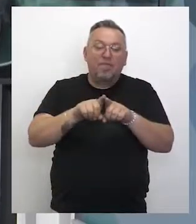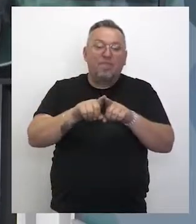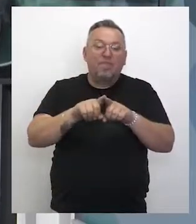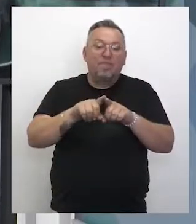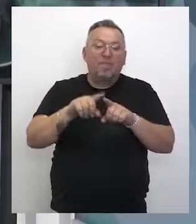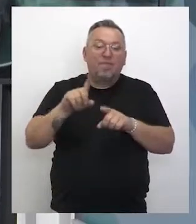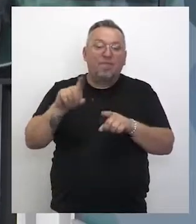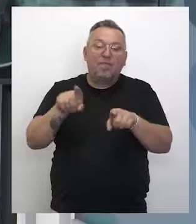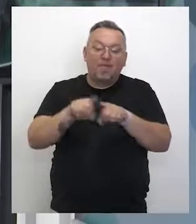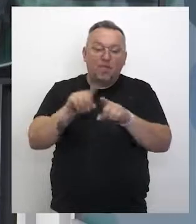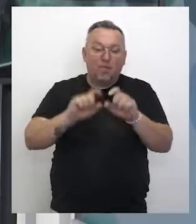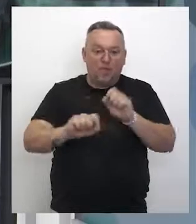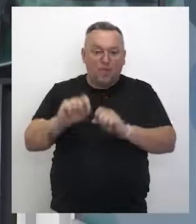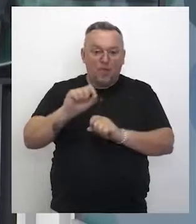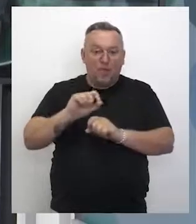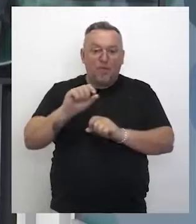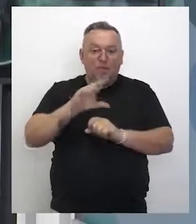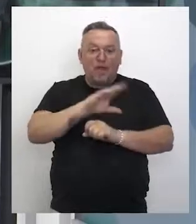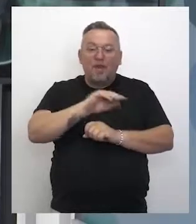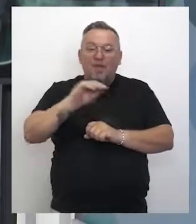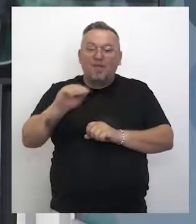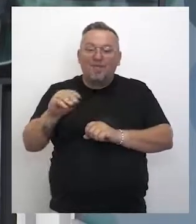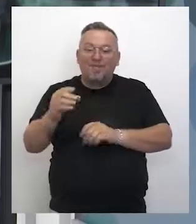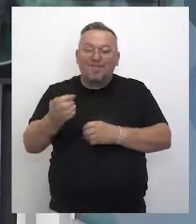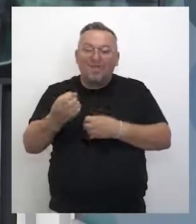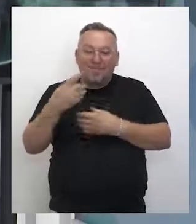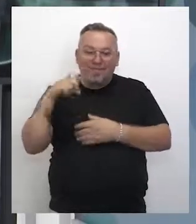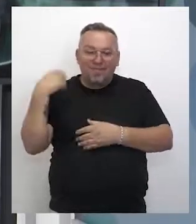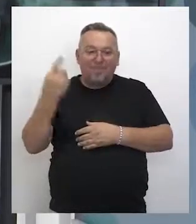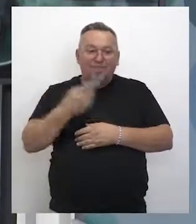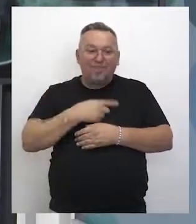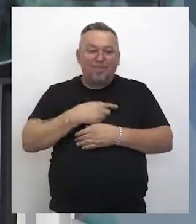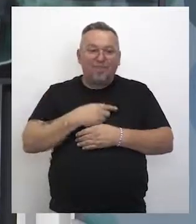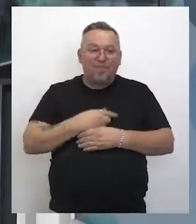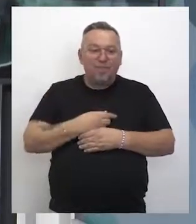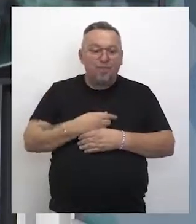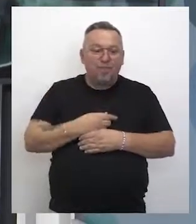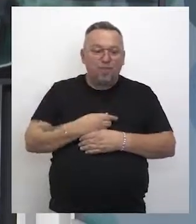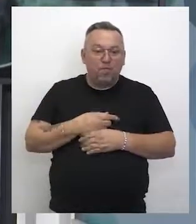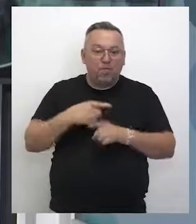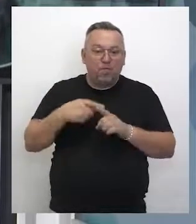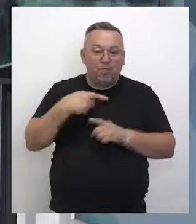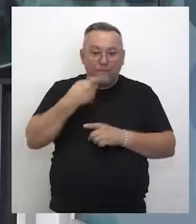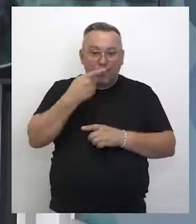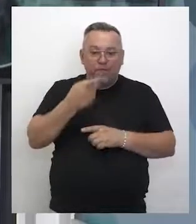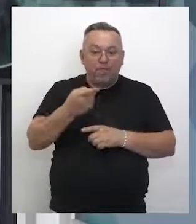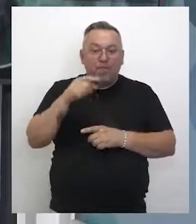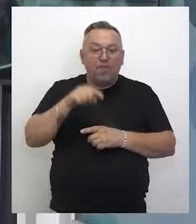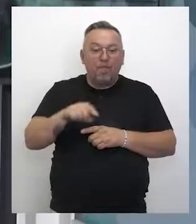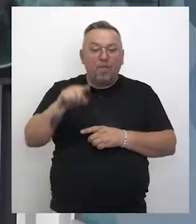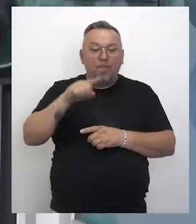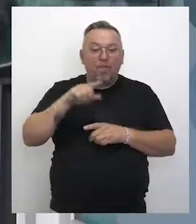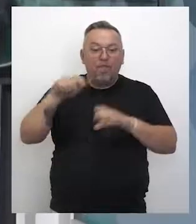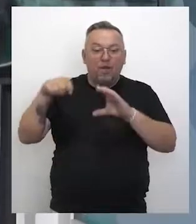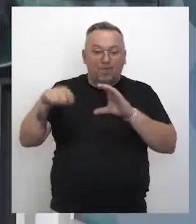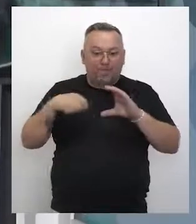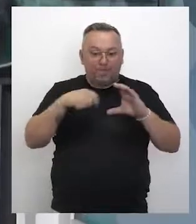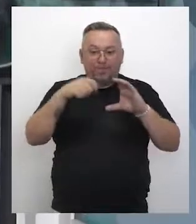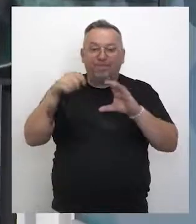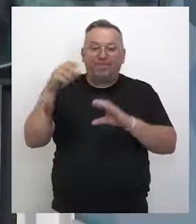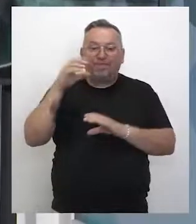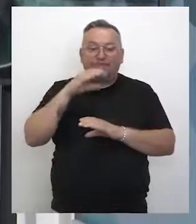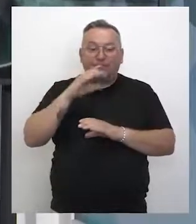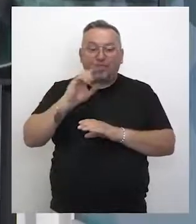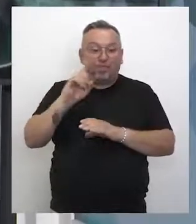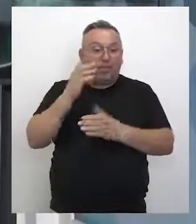multiplicando e, logicamente, transferindo essas informações para nós. Carlos, eu mesmo já vou passar, né, a questão do vídeo aí, né, para ir rápido, para a